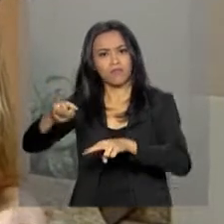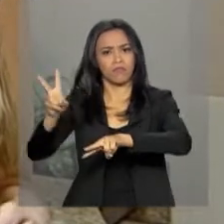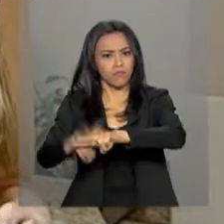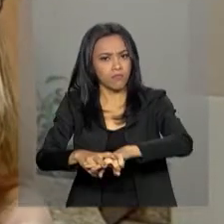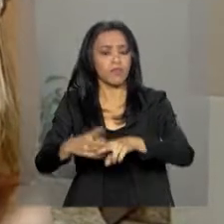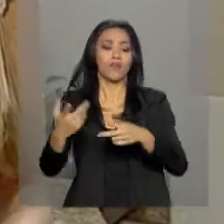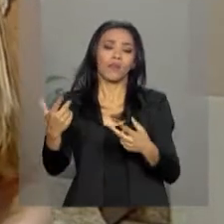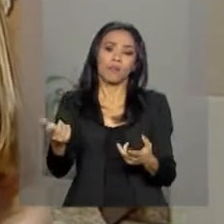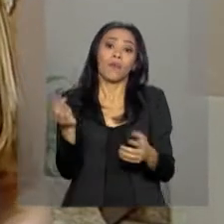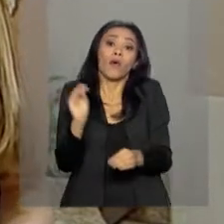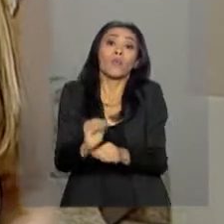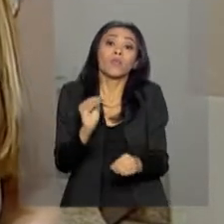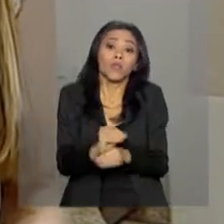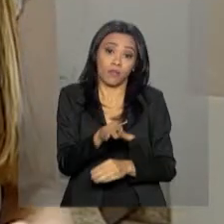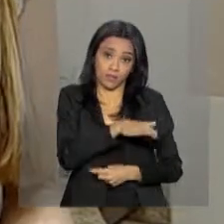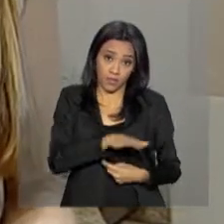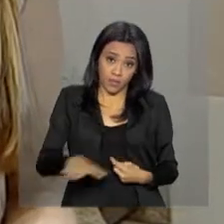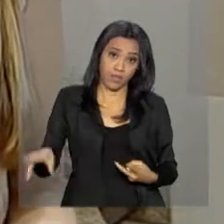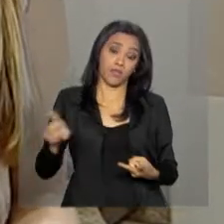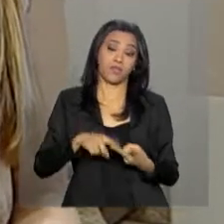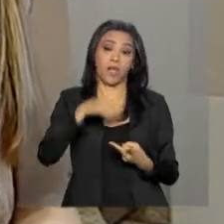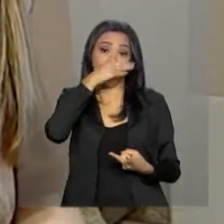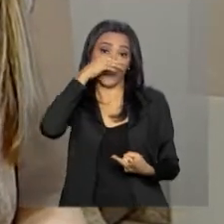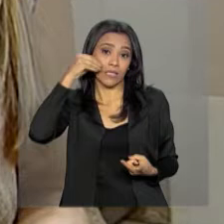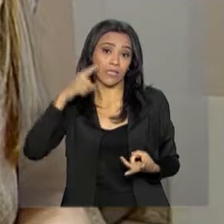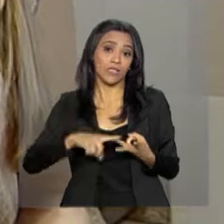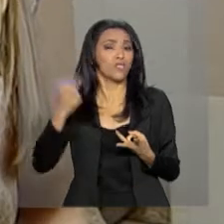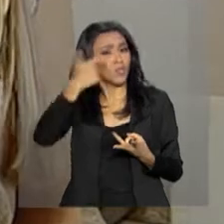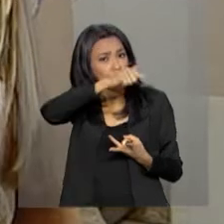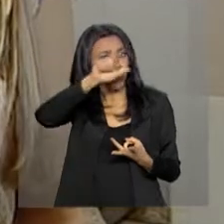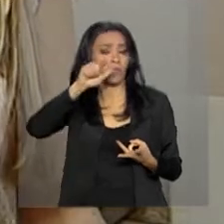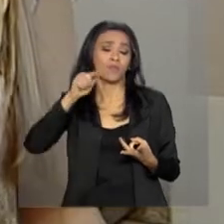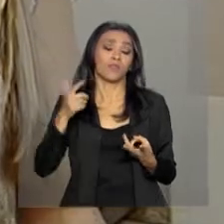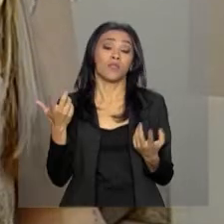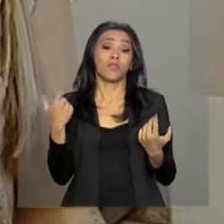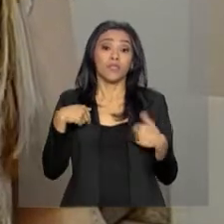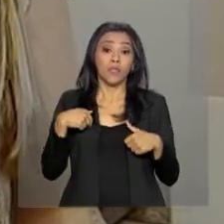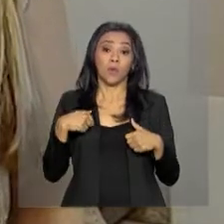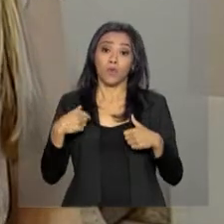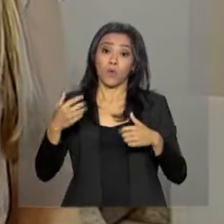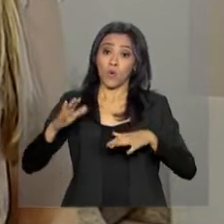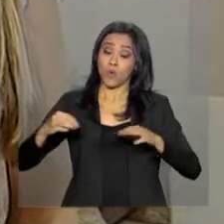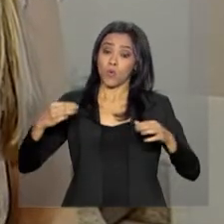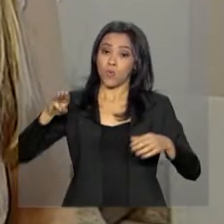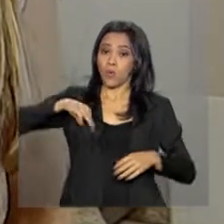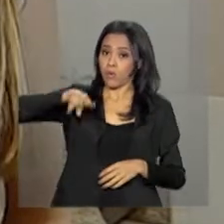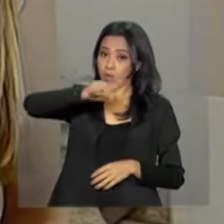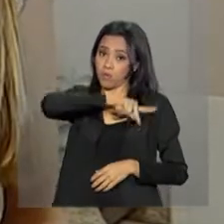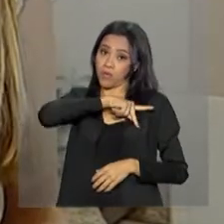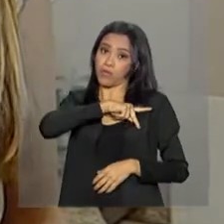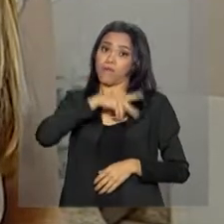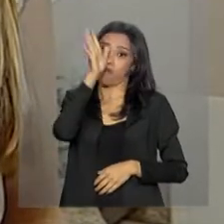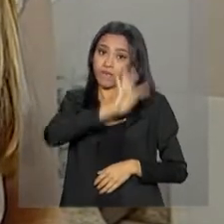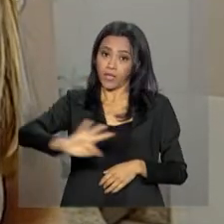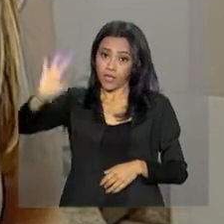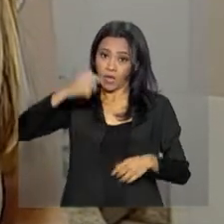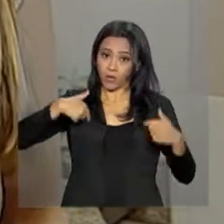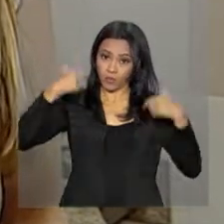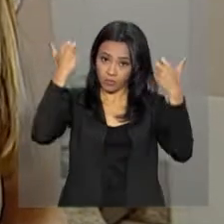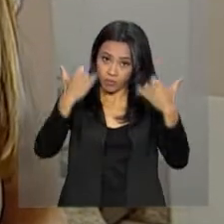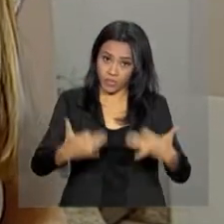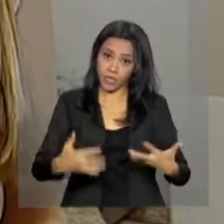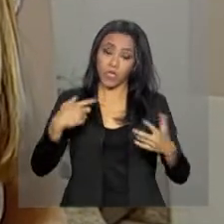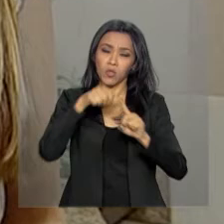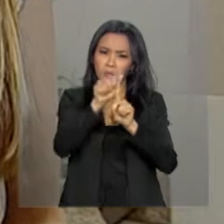crianças adolescentes e vítimas de trabalho escravo de acordo com o ministério público federal em fevereiro o